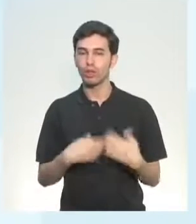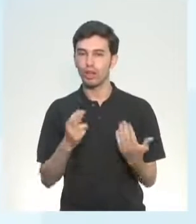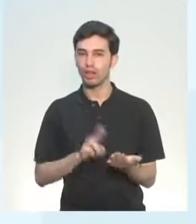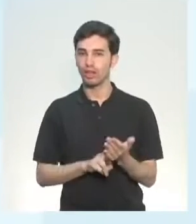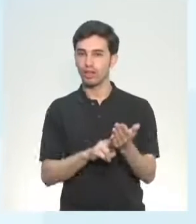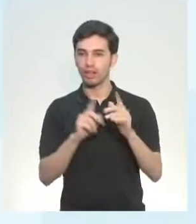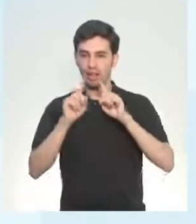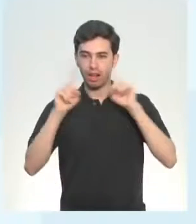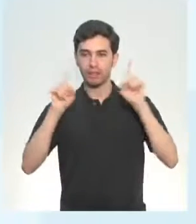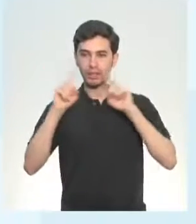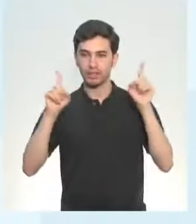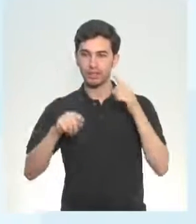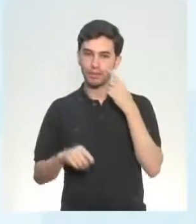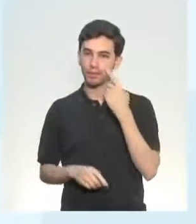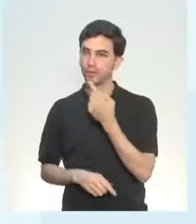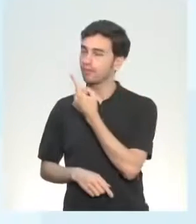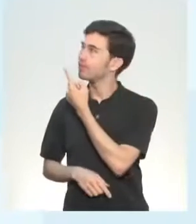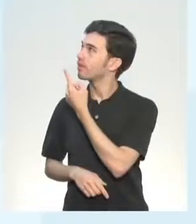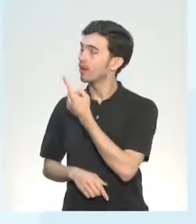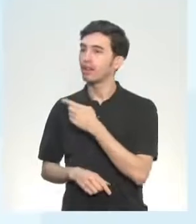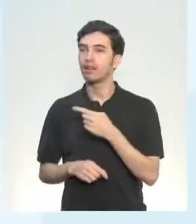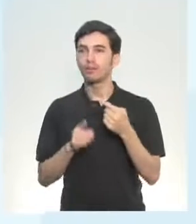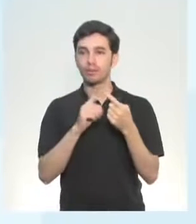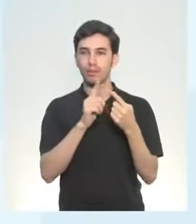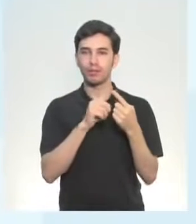reclamação. Então, temos lá o cabeçalho, né?